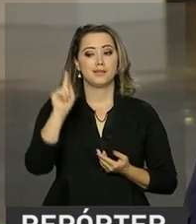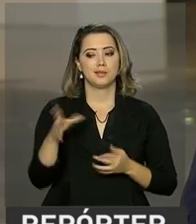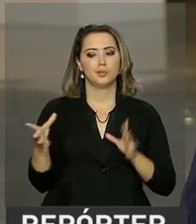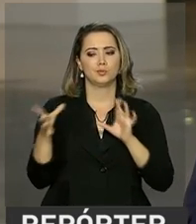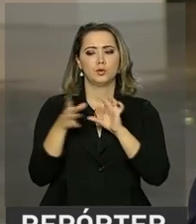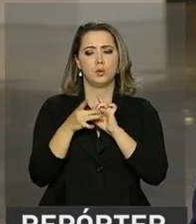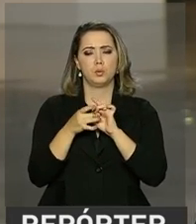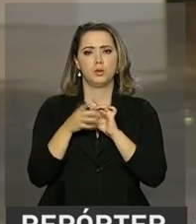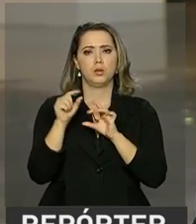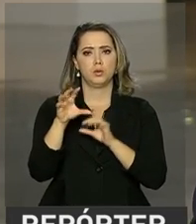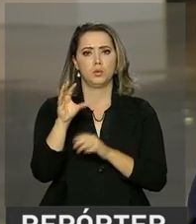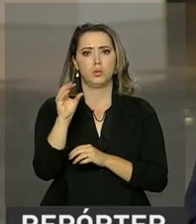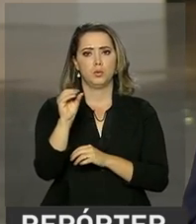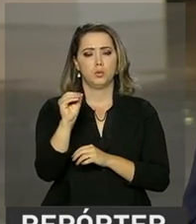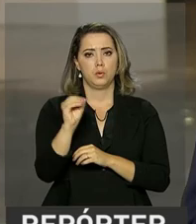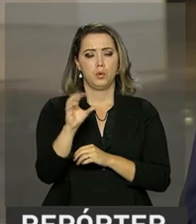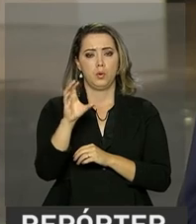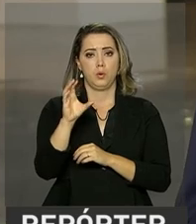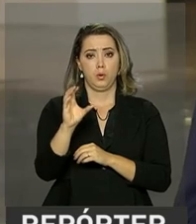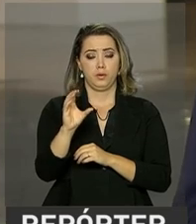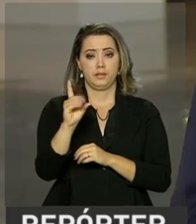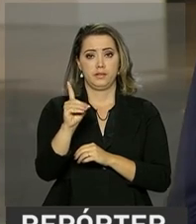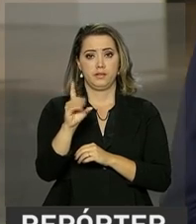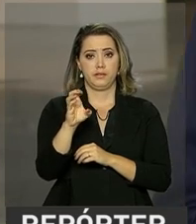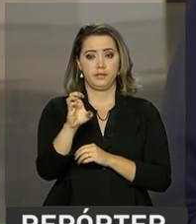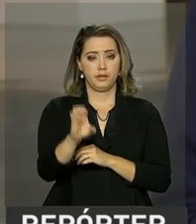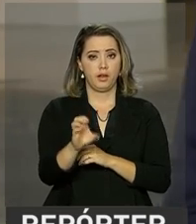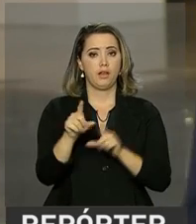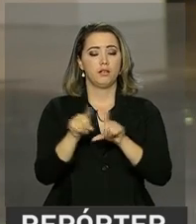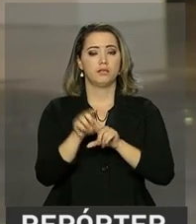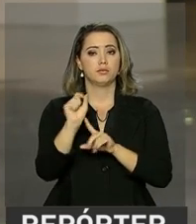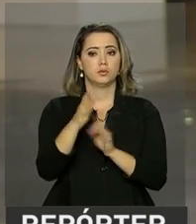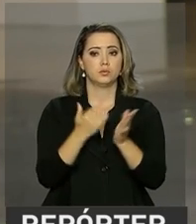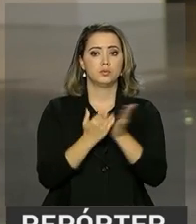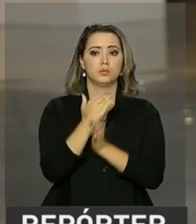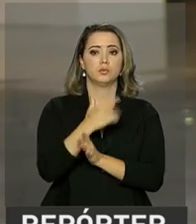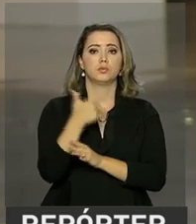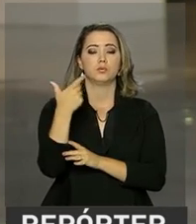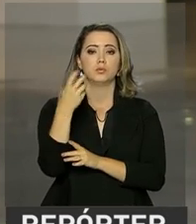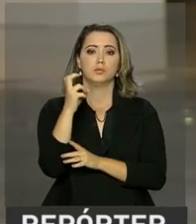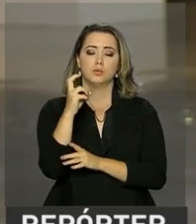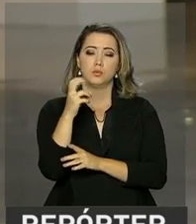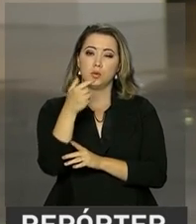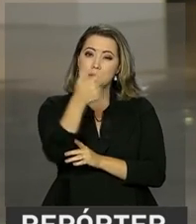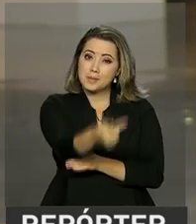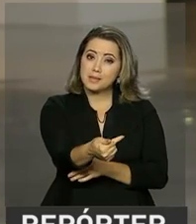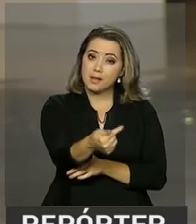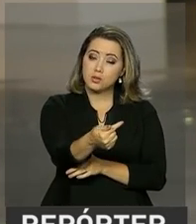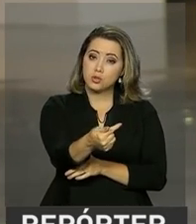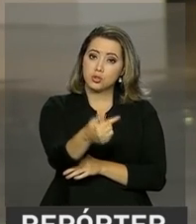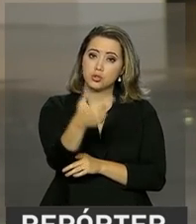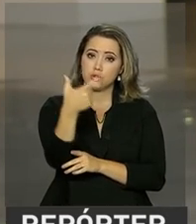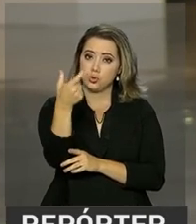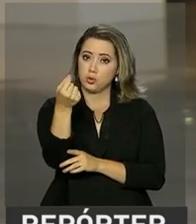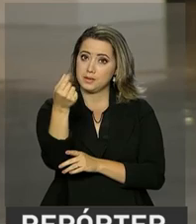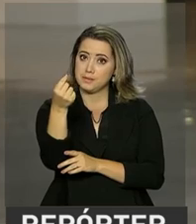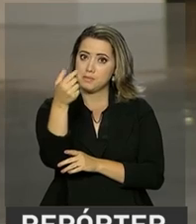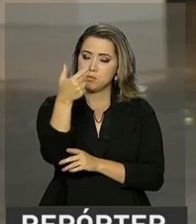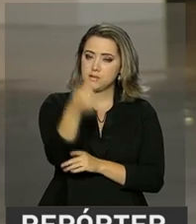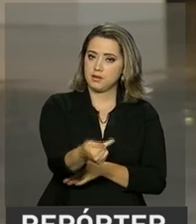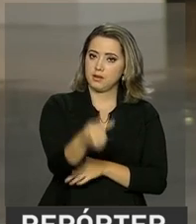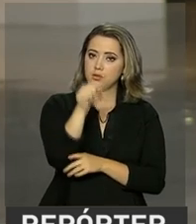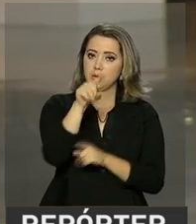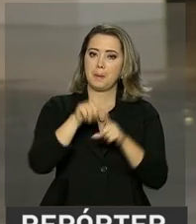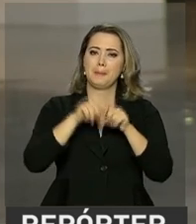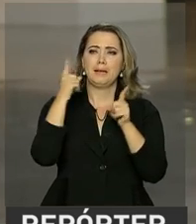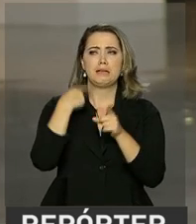estratégico da organização para a cooperação e o desenvolvimento econômico desde 2007 mas na semana passada